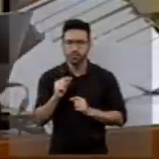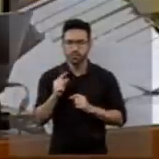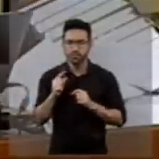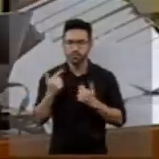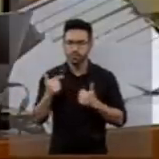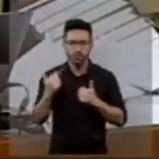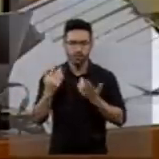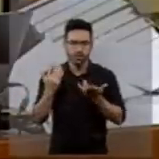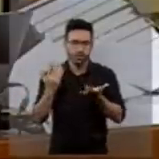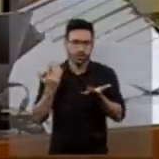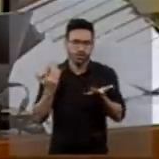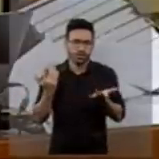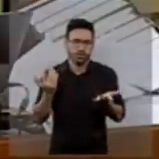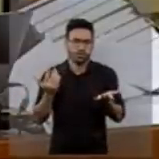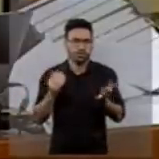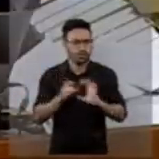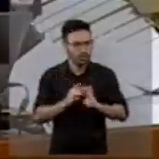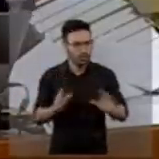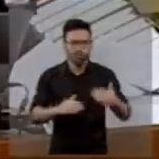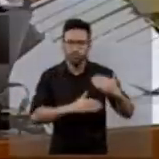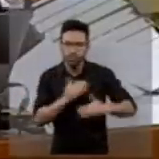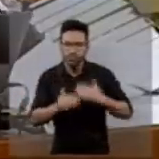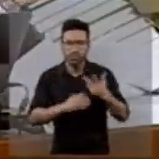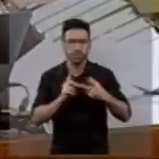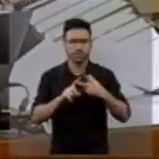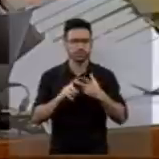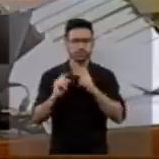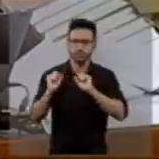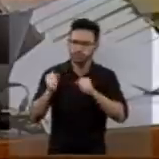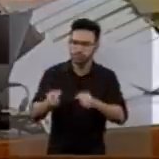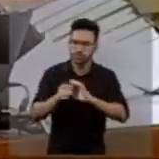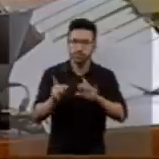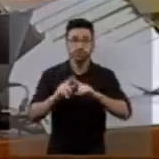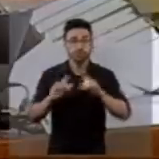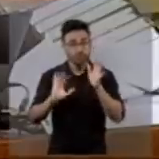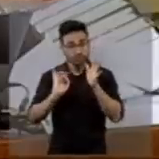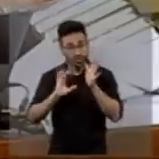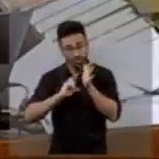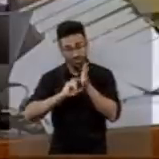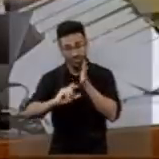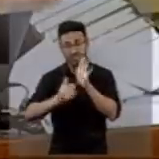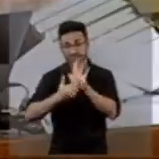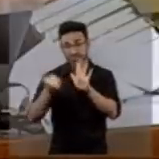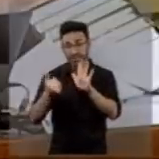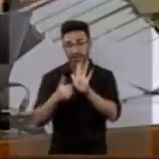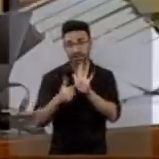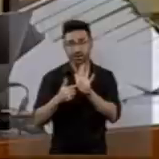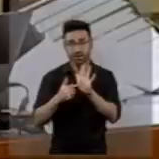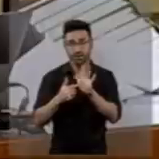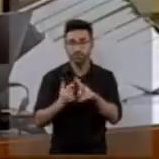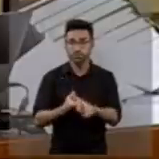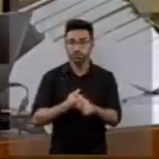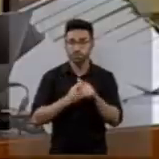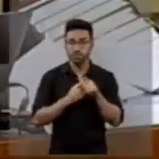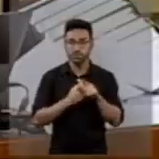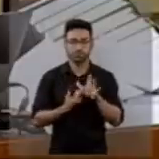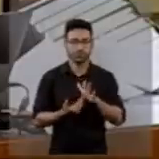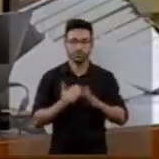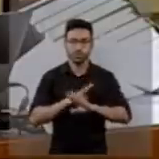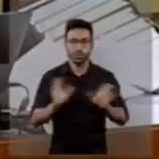o devido processo legal nem a ampla defesa. Apenas essa expressão sem efeito suspensivo. Exatamente. É o meu